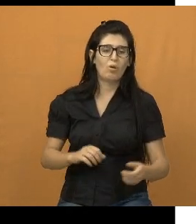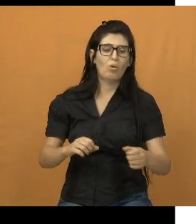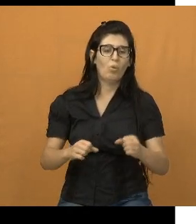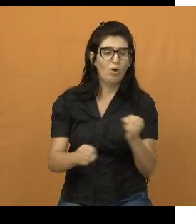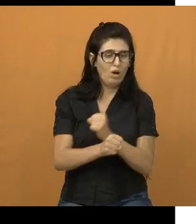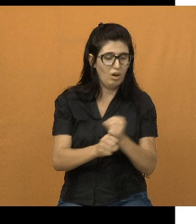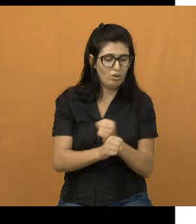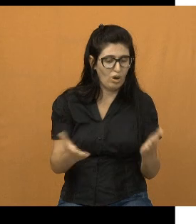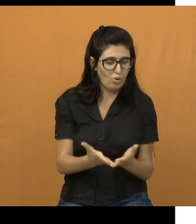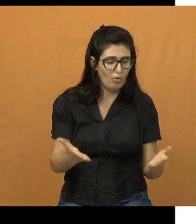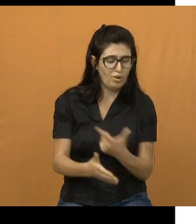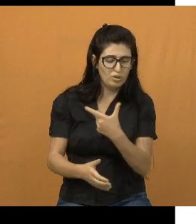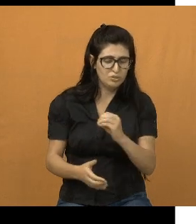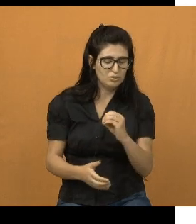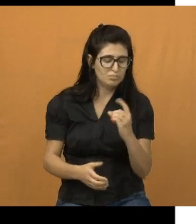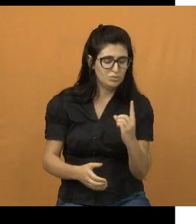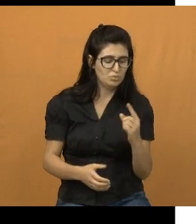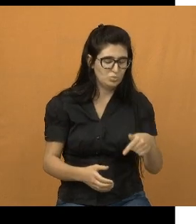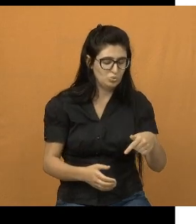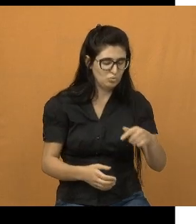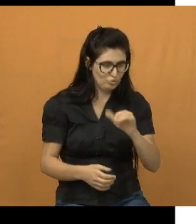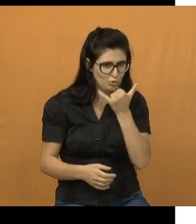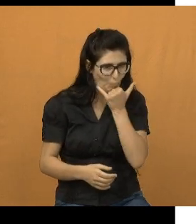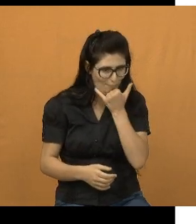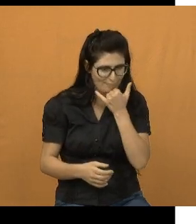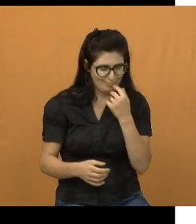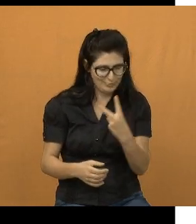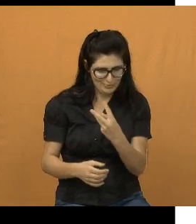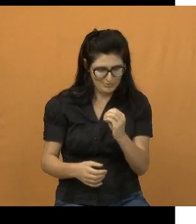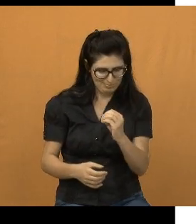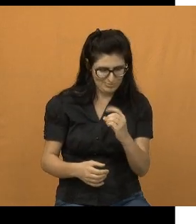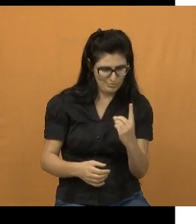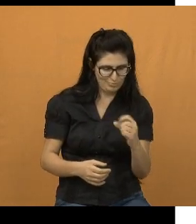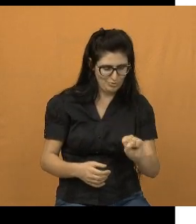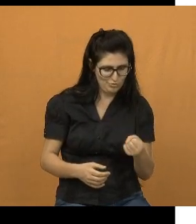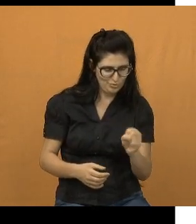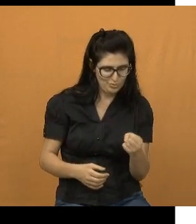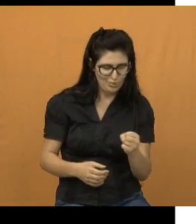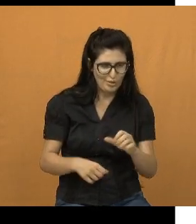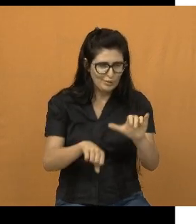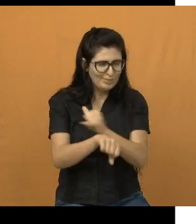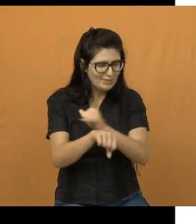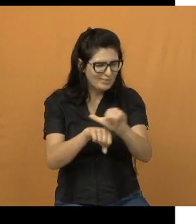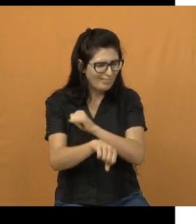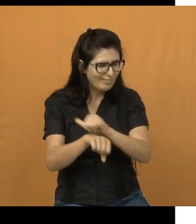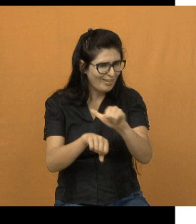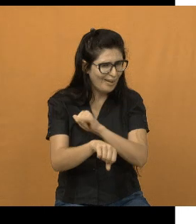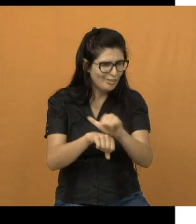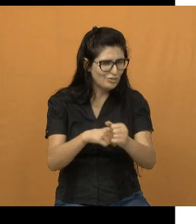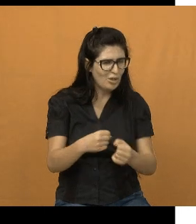2018, a gente já tem alguns planos para reduzir ainda mais esse gasto.